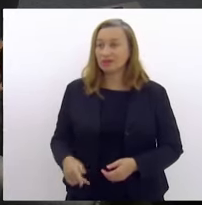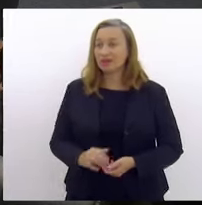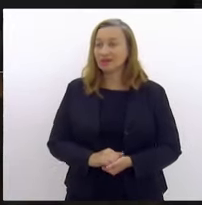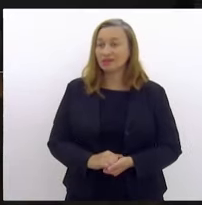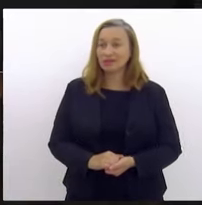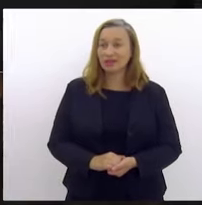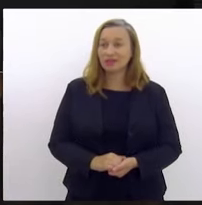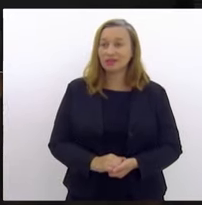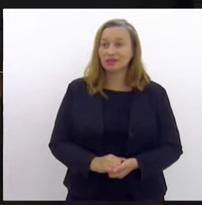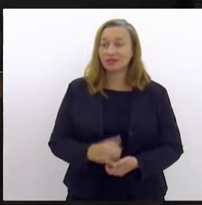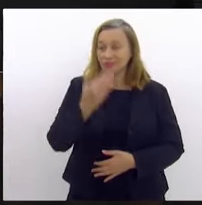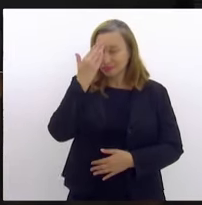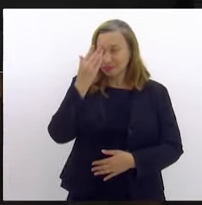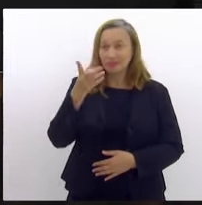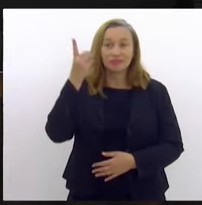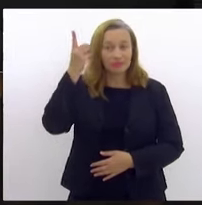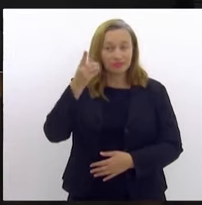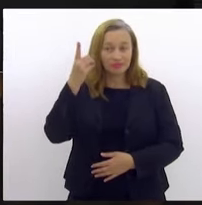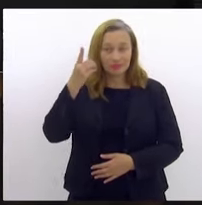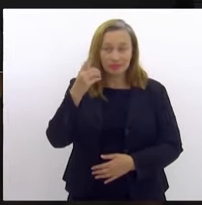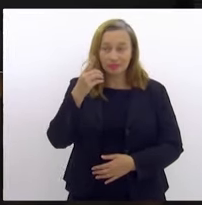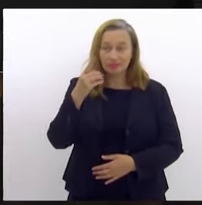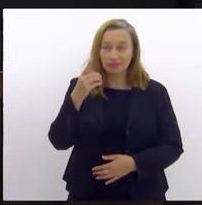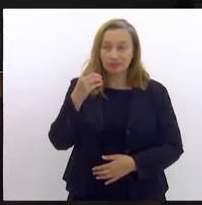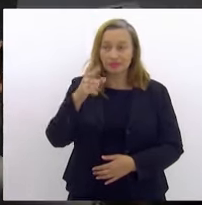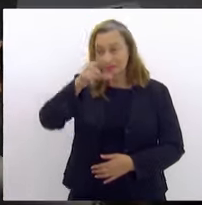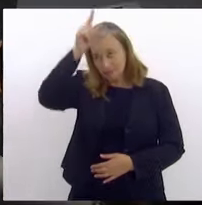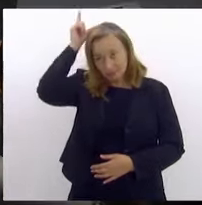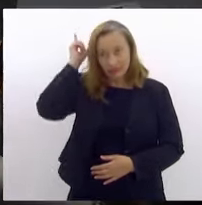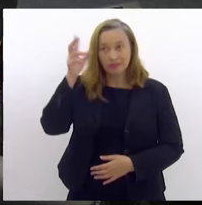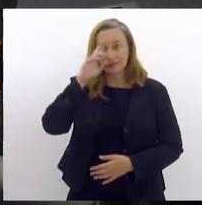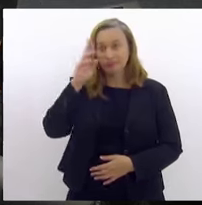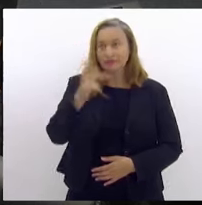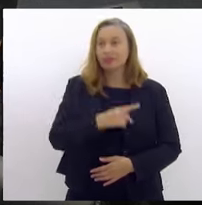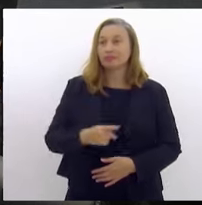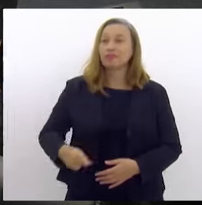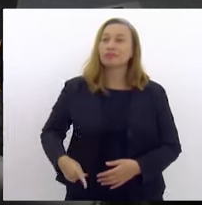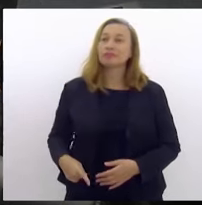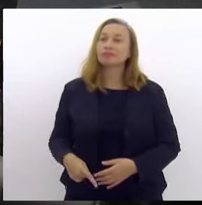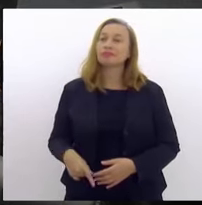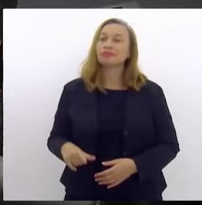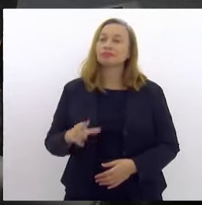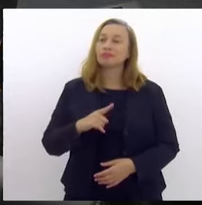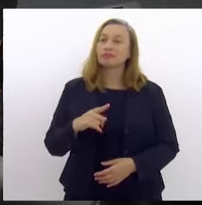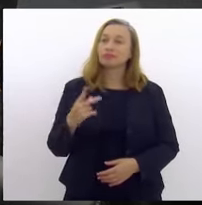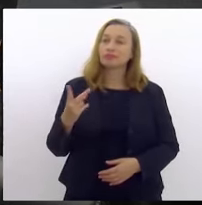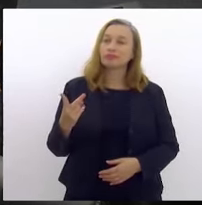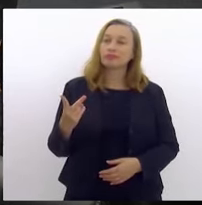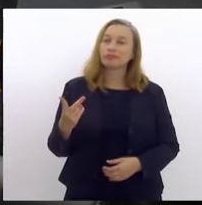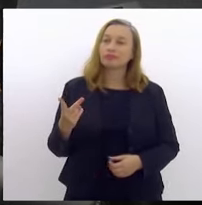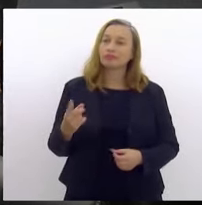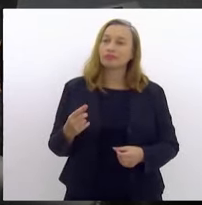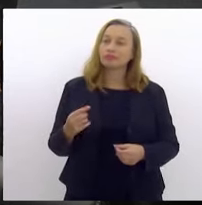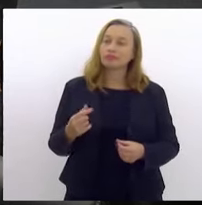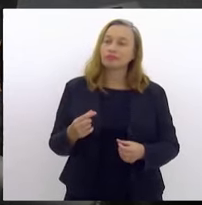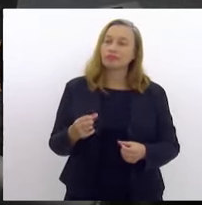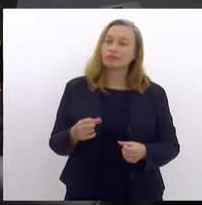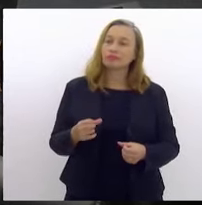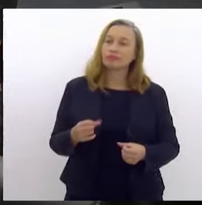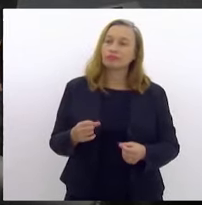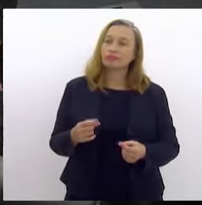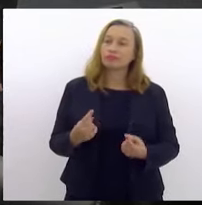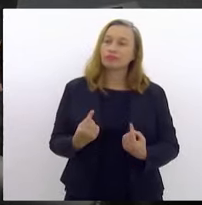Muito obrigado, deputado Luiz Paulo. Então, senhor presidente. Senhor presidente, nós temos contra... Eu sou membro e não votei na CCJ. E o Serginho